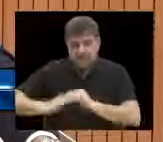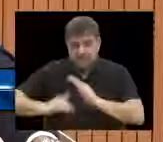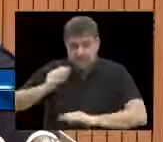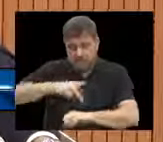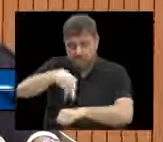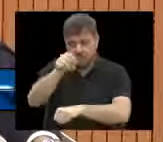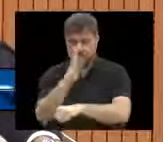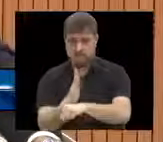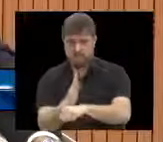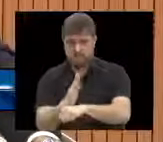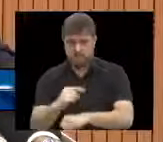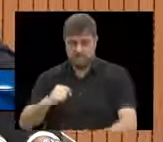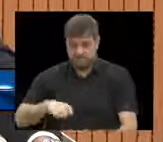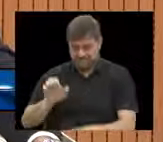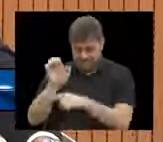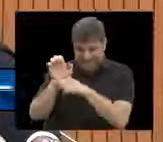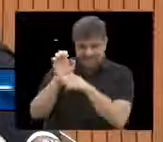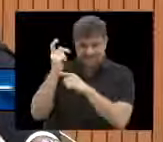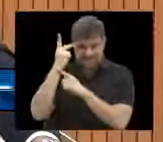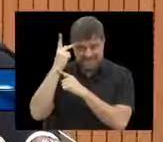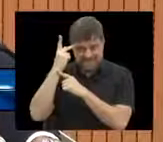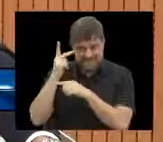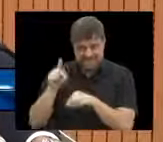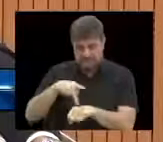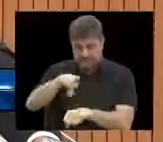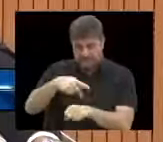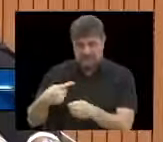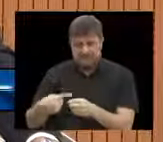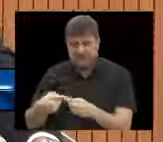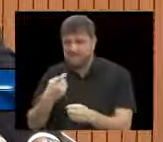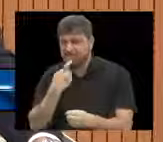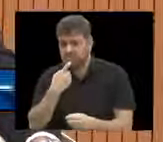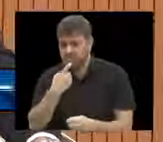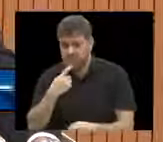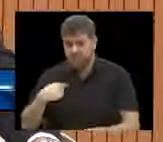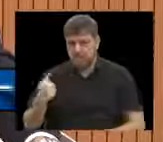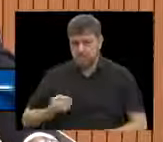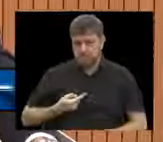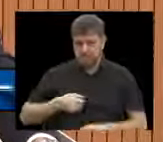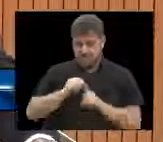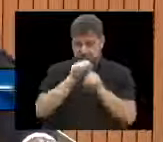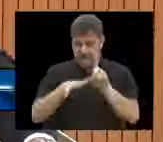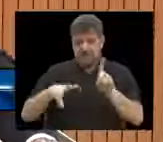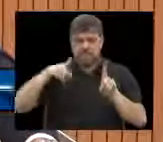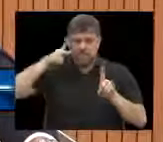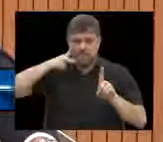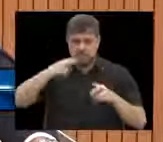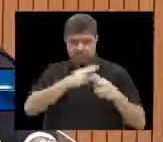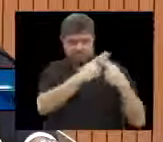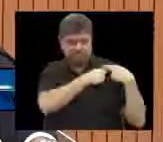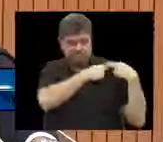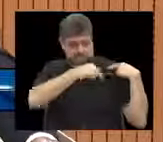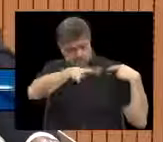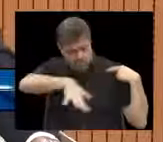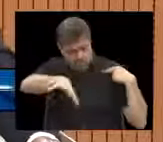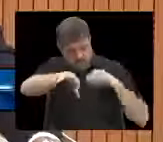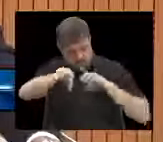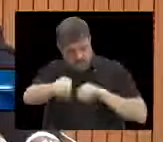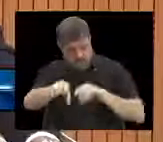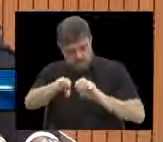país e em nosso estado em nossa municipalidade agentes políticos comprometidos com a educação